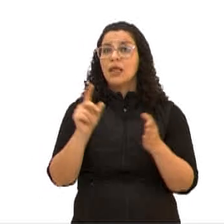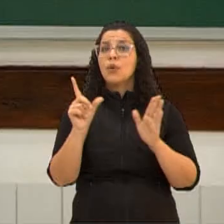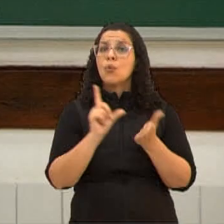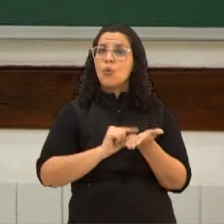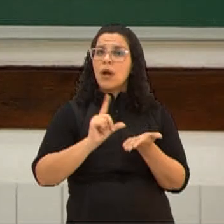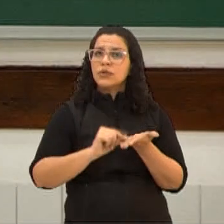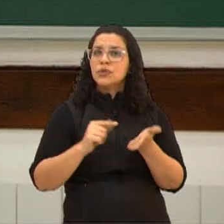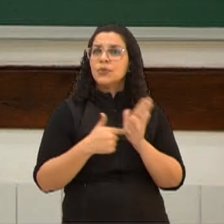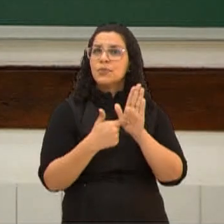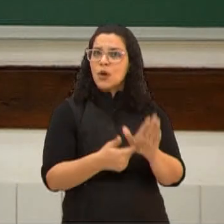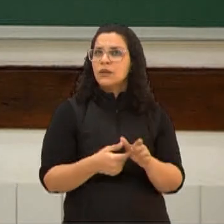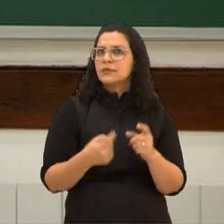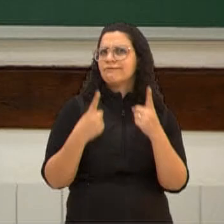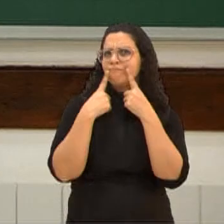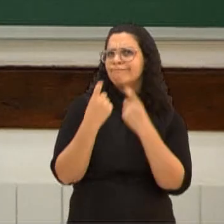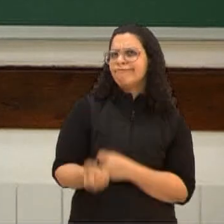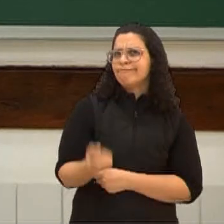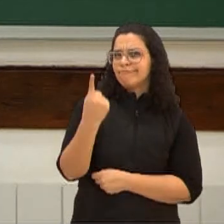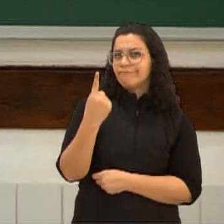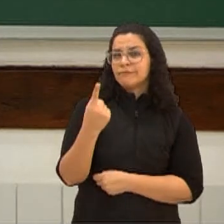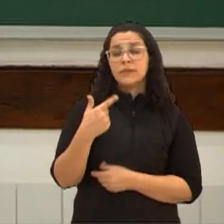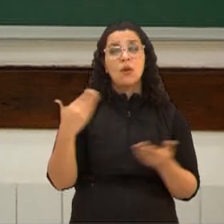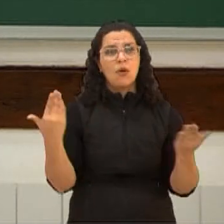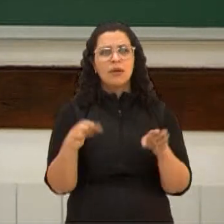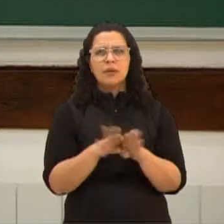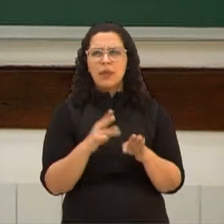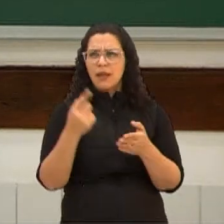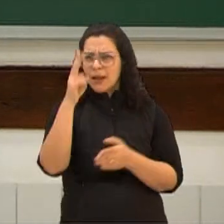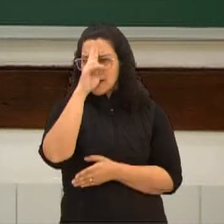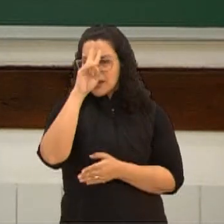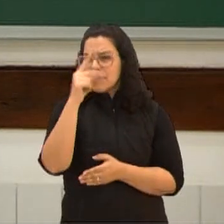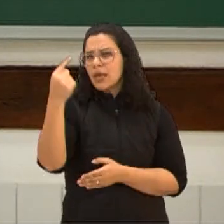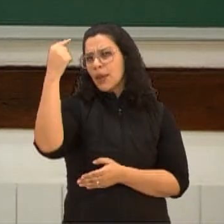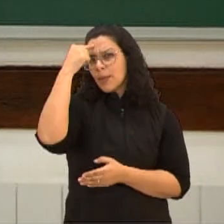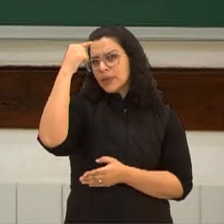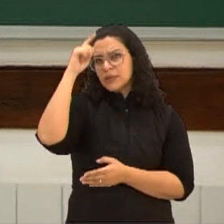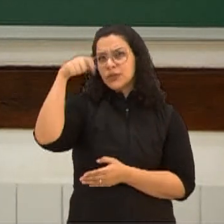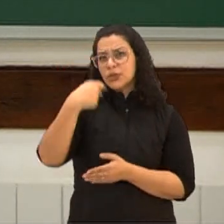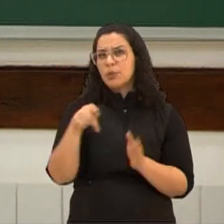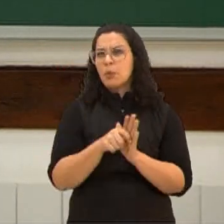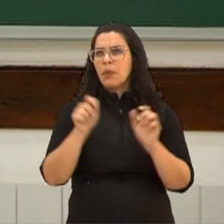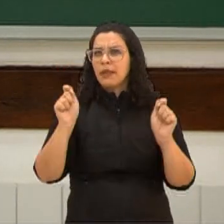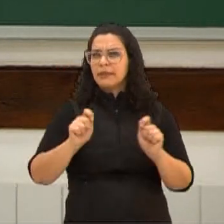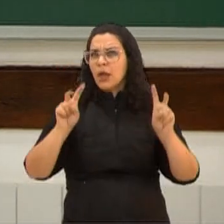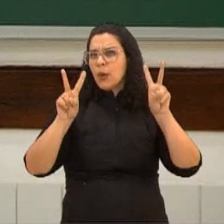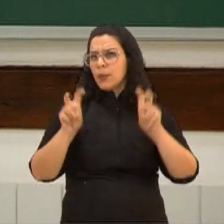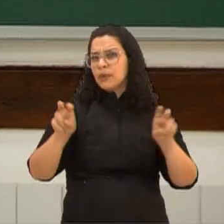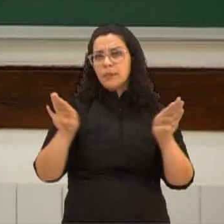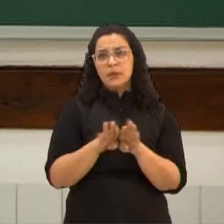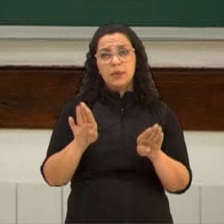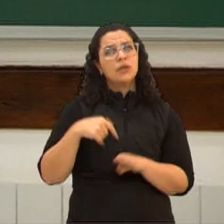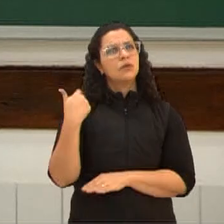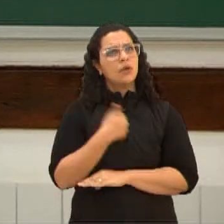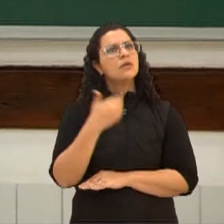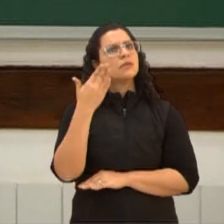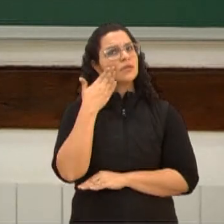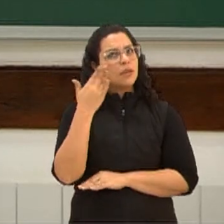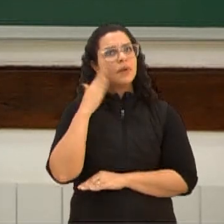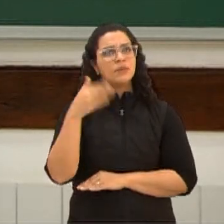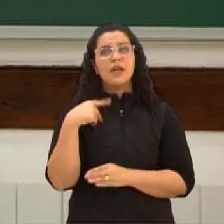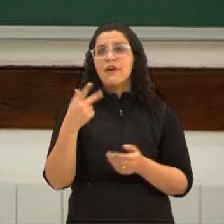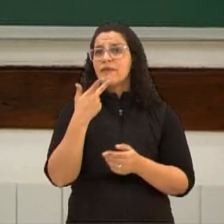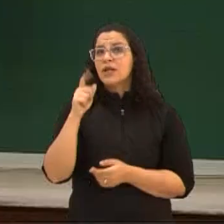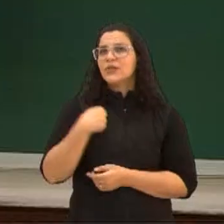artigo instigante. Então, lembra quando nós pensamos no possível tema? Então a gente já sabe que realmente